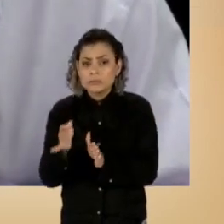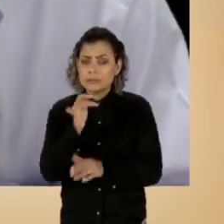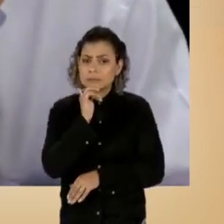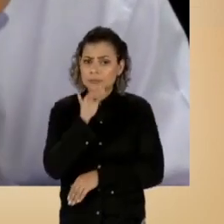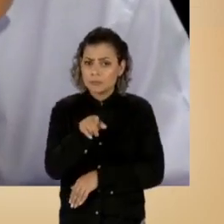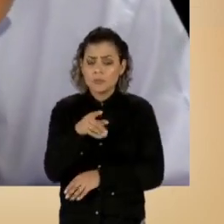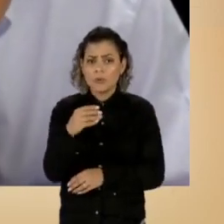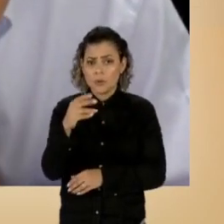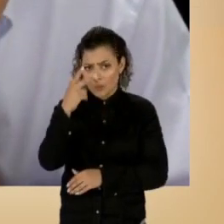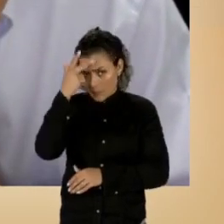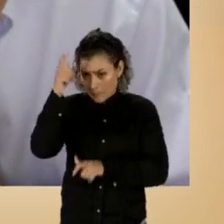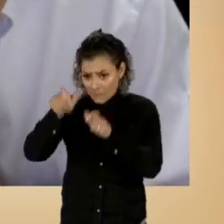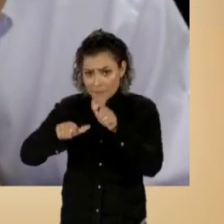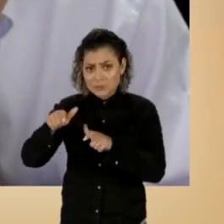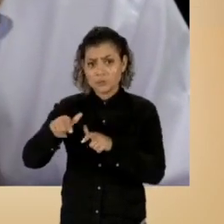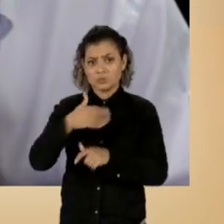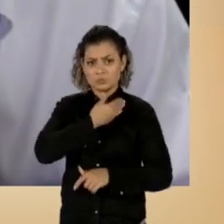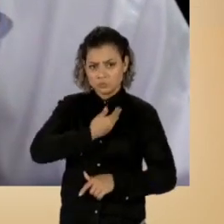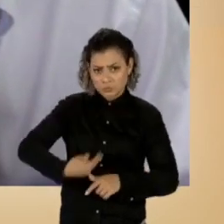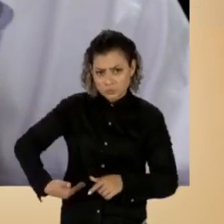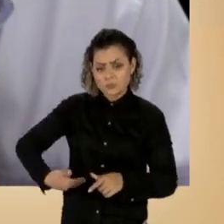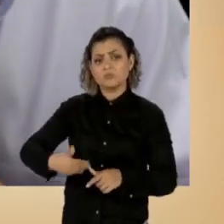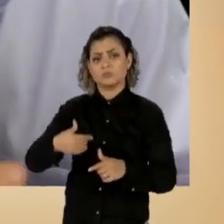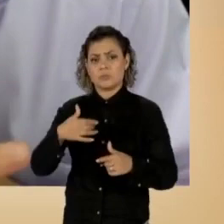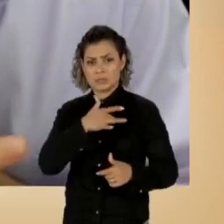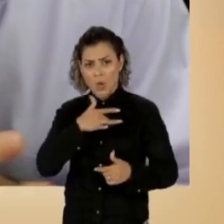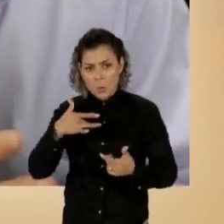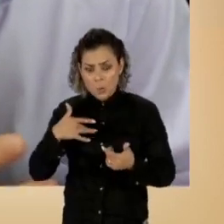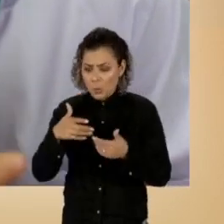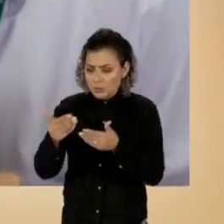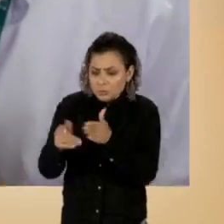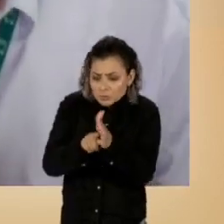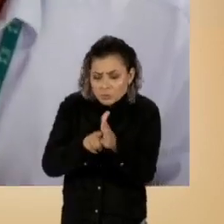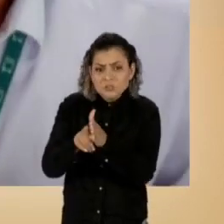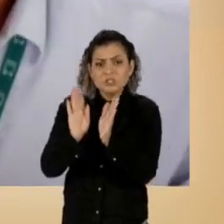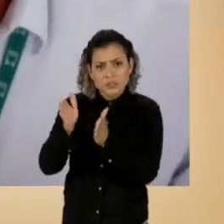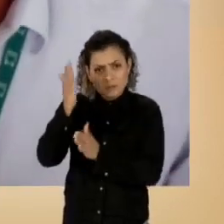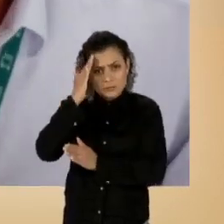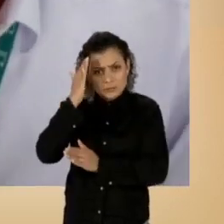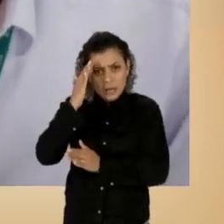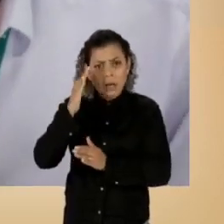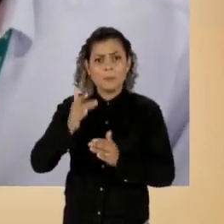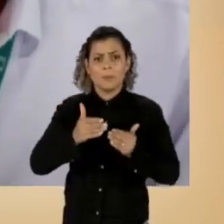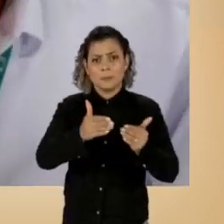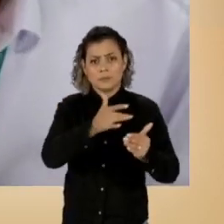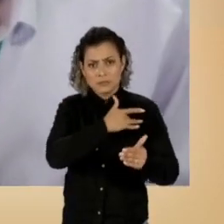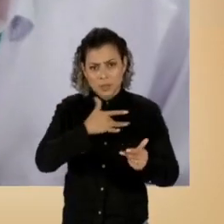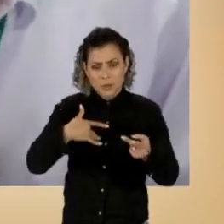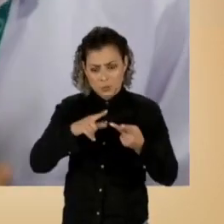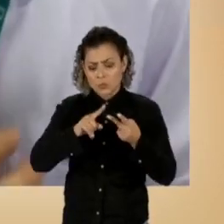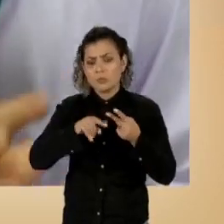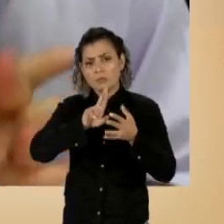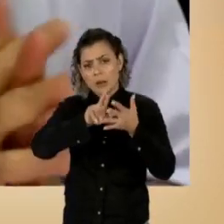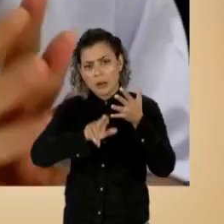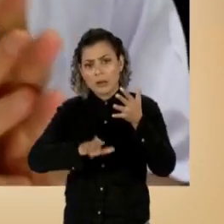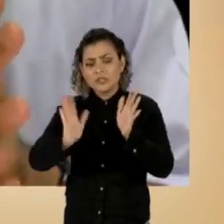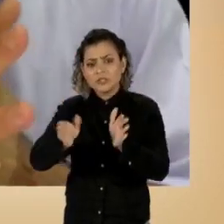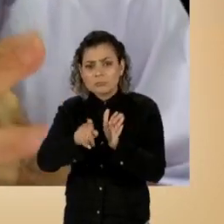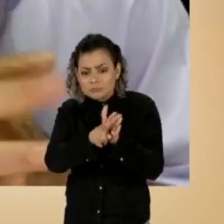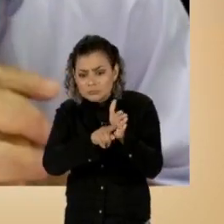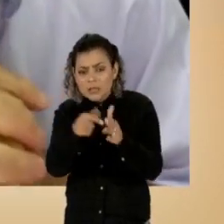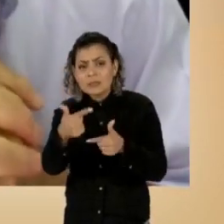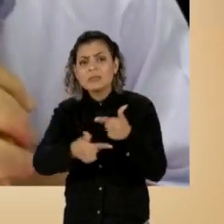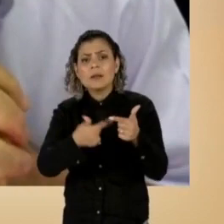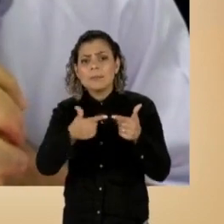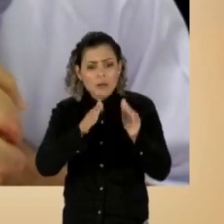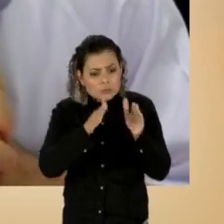autoridades ambientais já foram informadas já a notificação ao ministério da saúde e da parte de vocês tipo de trabalho